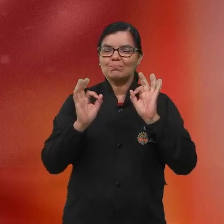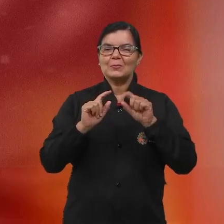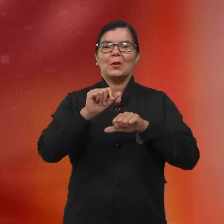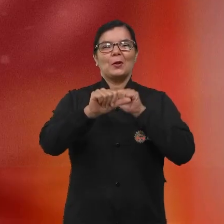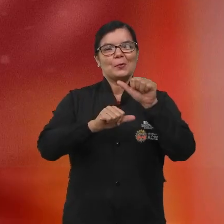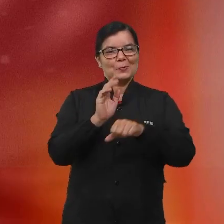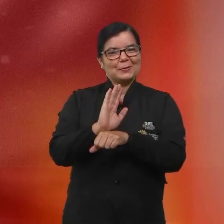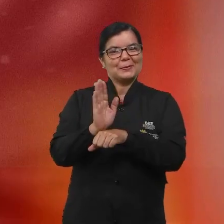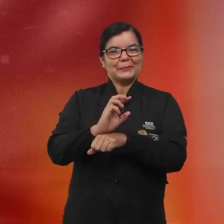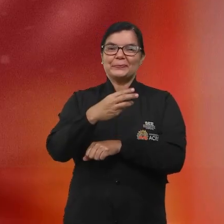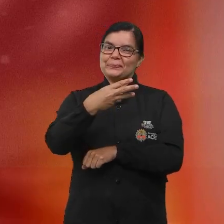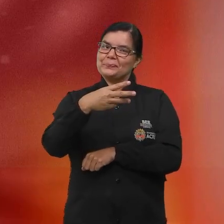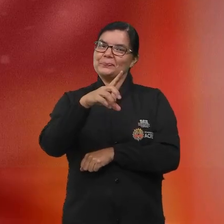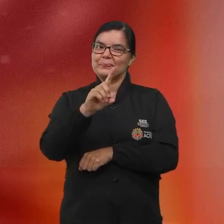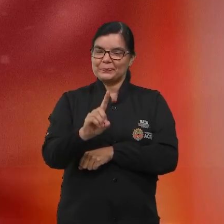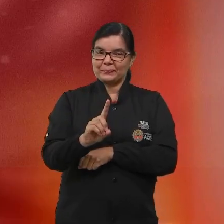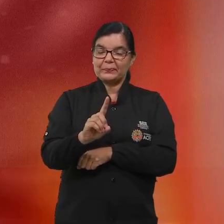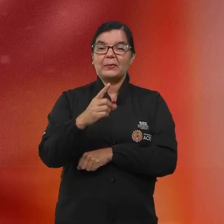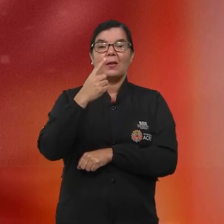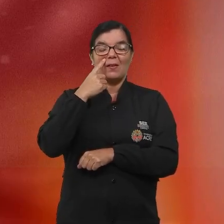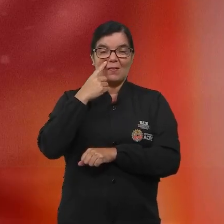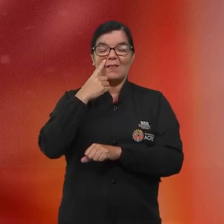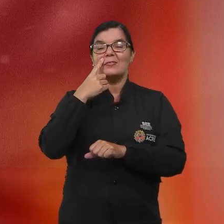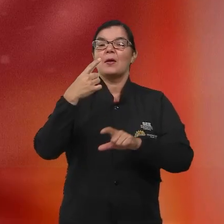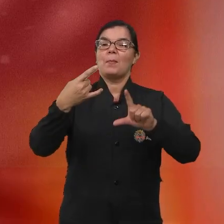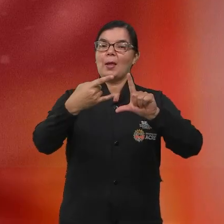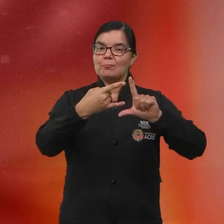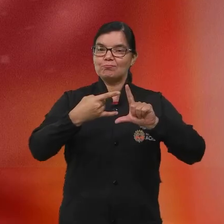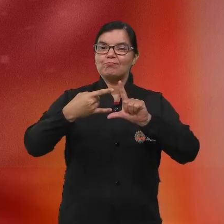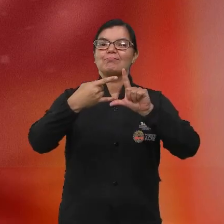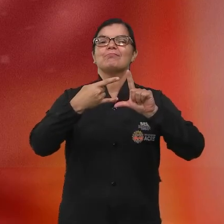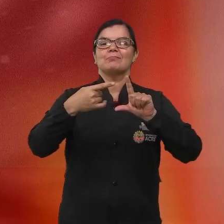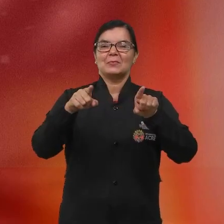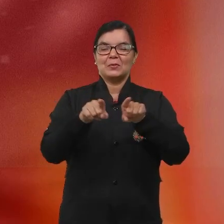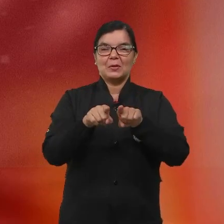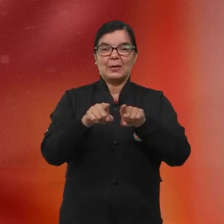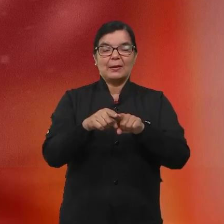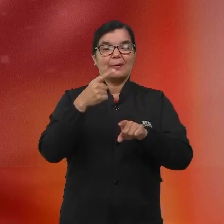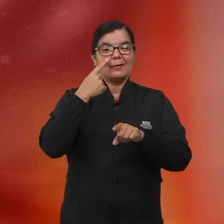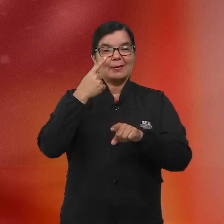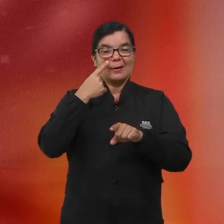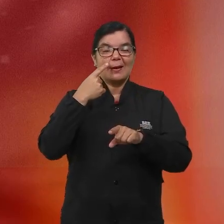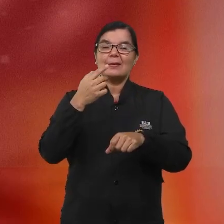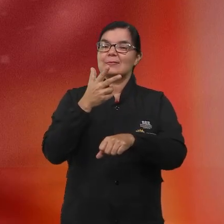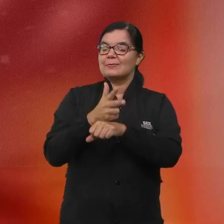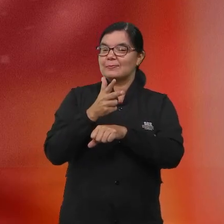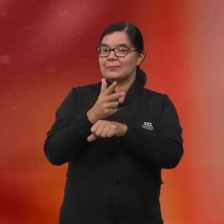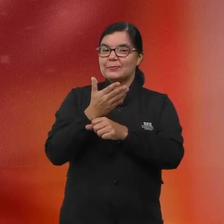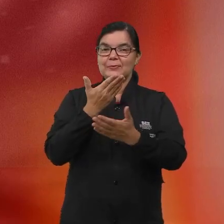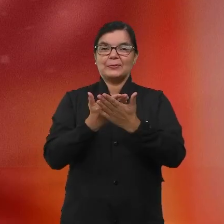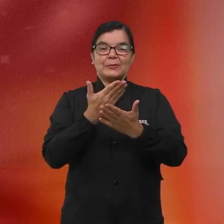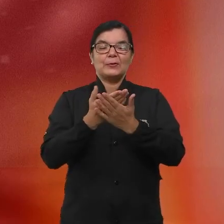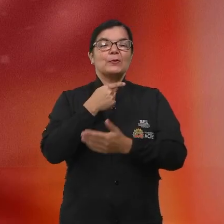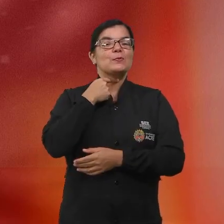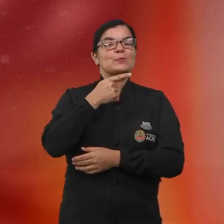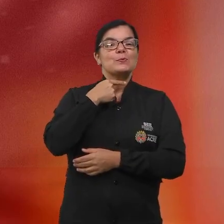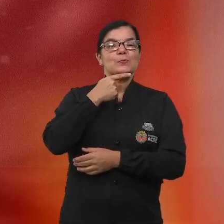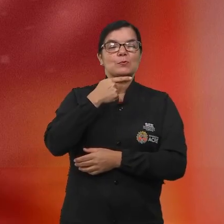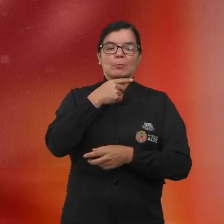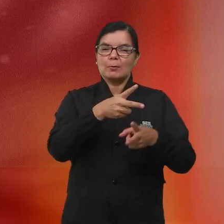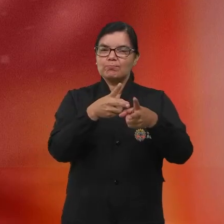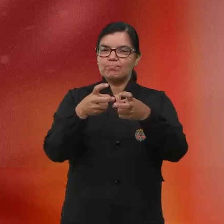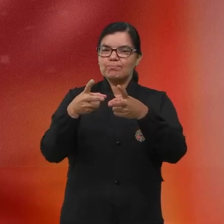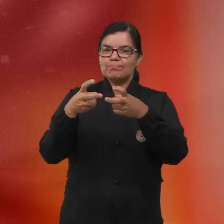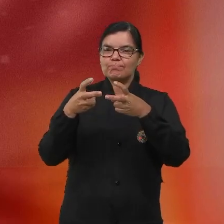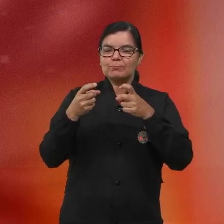em 3D e as plataformas de streaming também. Então, nessa videoaula a gente vai tirar essas dúvidas, nós vamos explorar